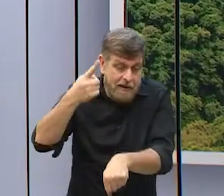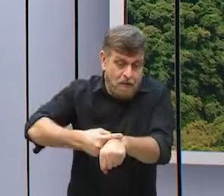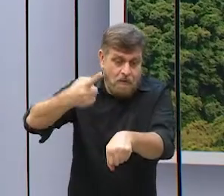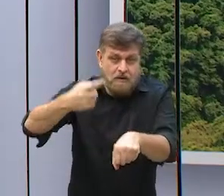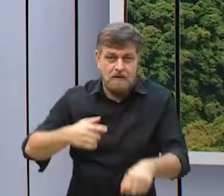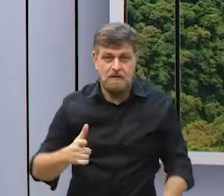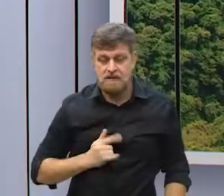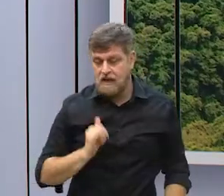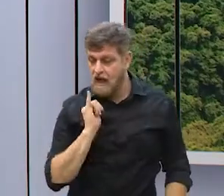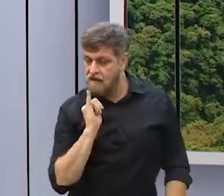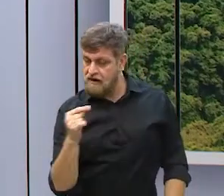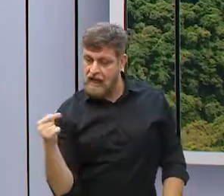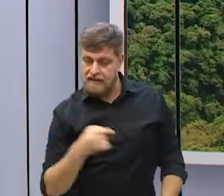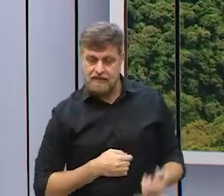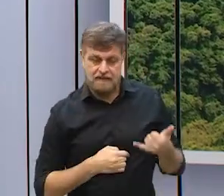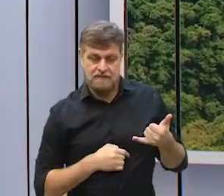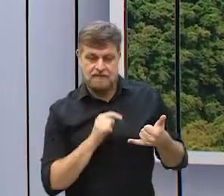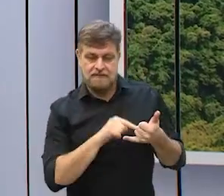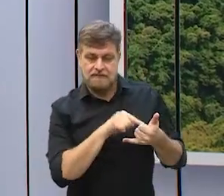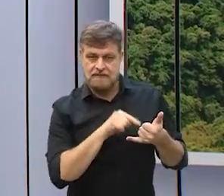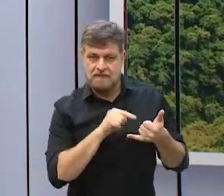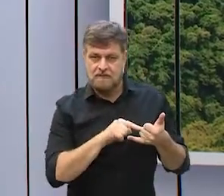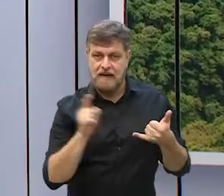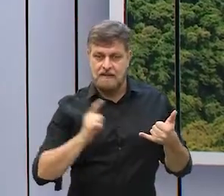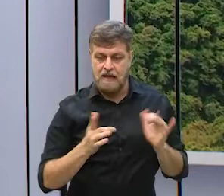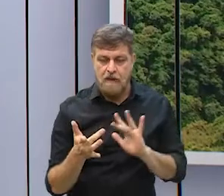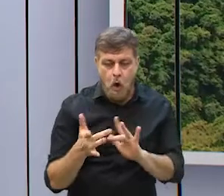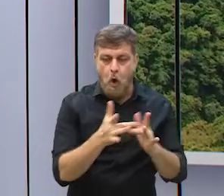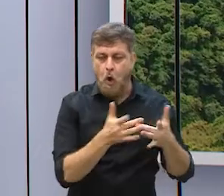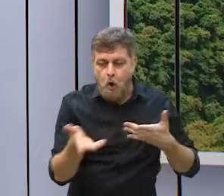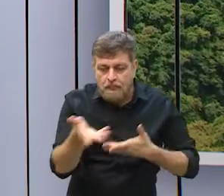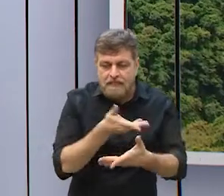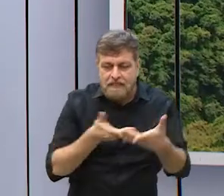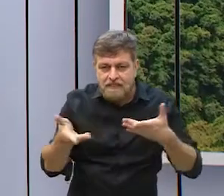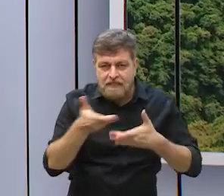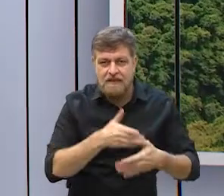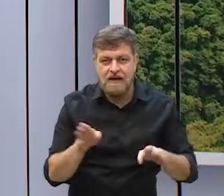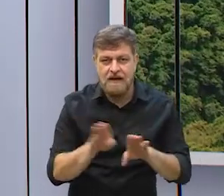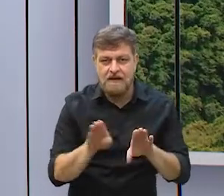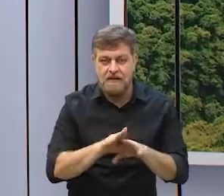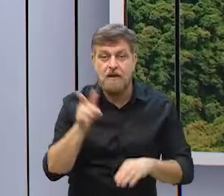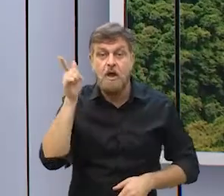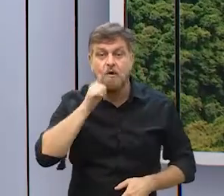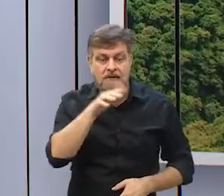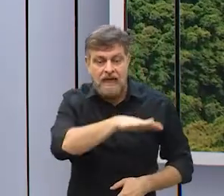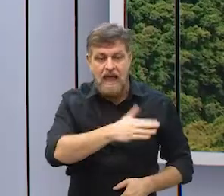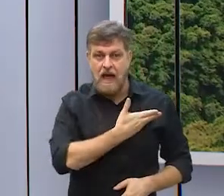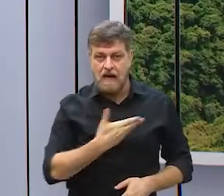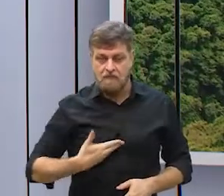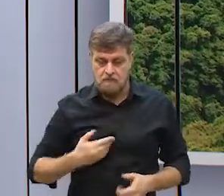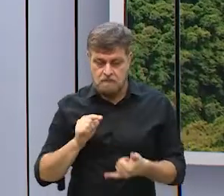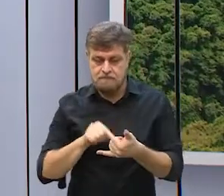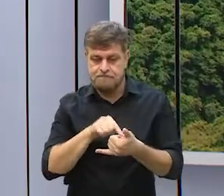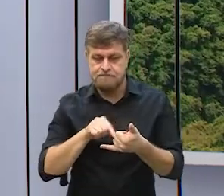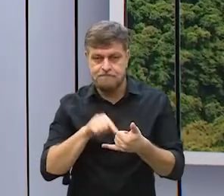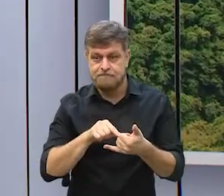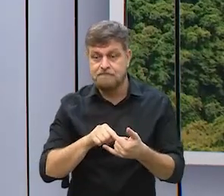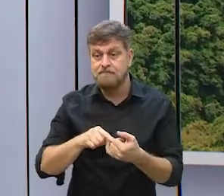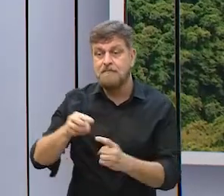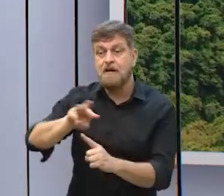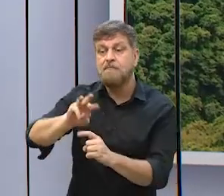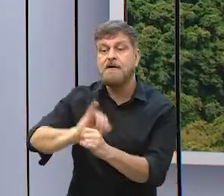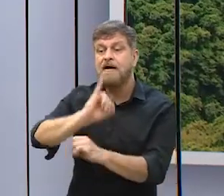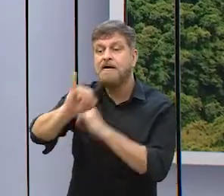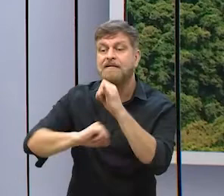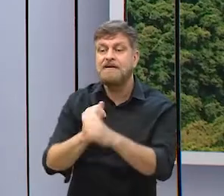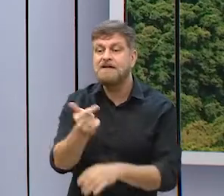você fala, mas tem o celular, as pessoas podem se conectar e, inclusive, acessar o serviço público, mas ela não tem acesso à internet. Ela